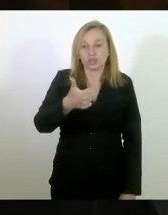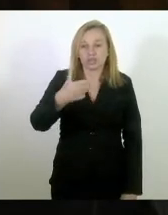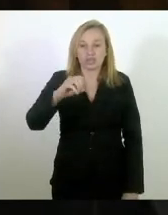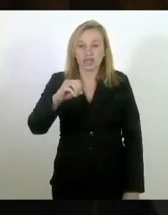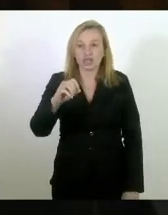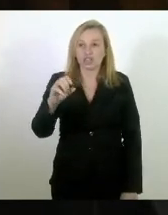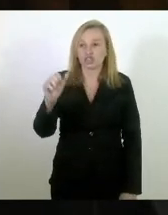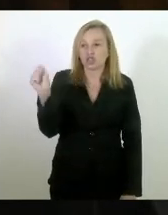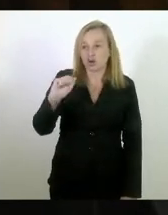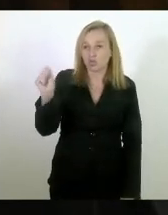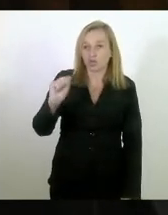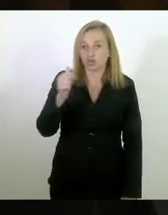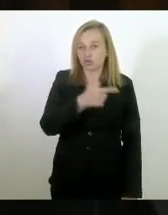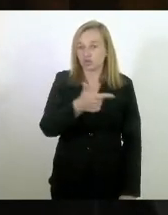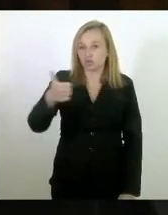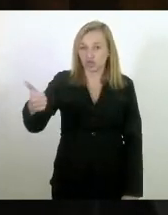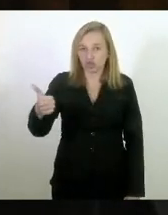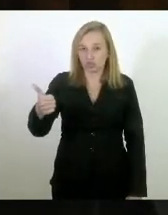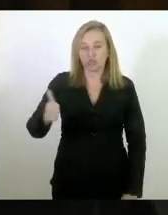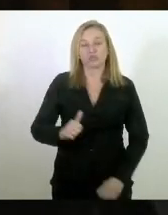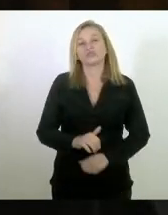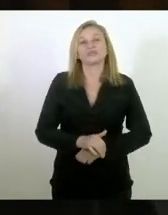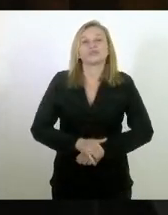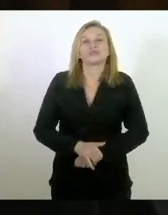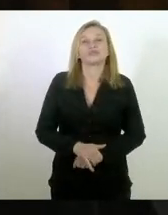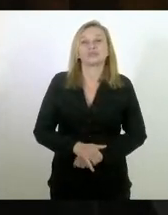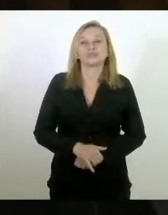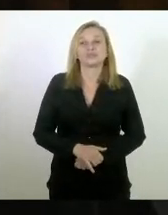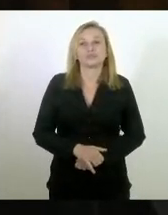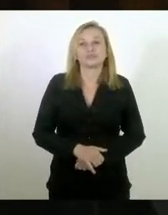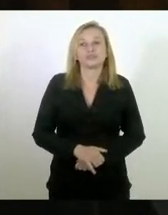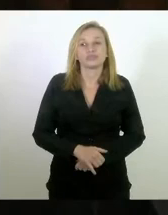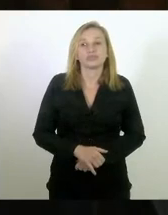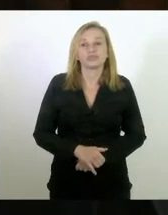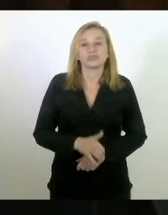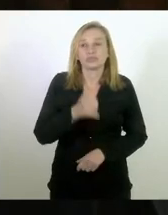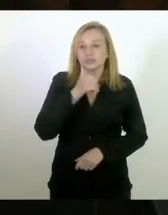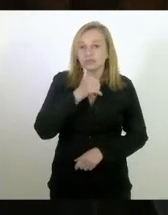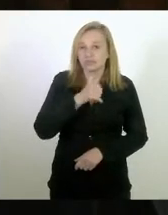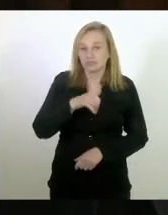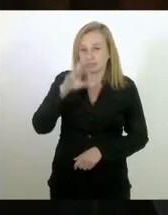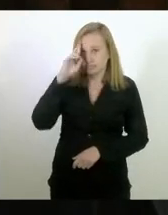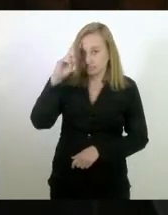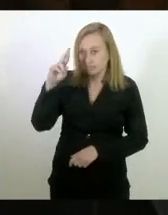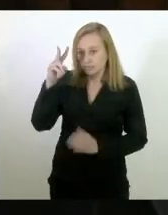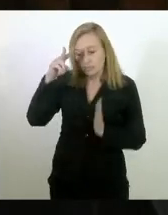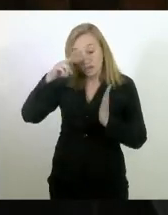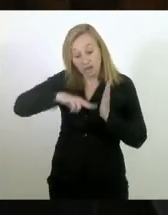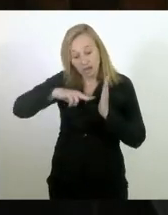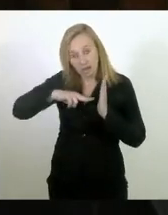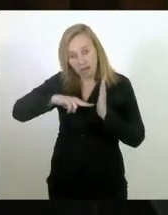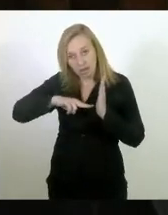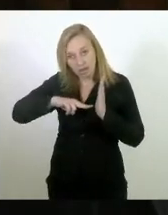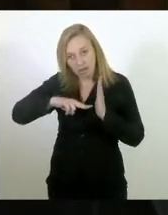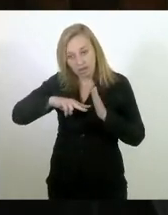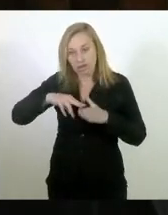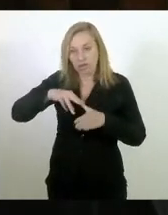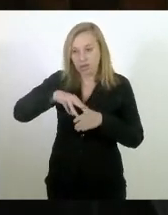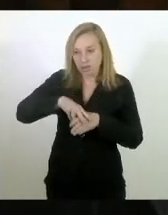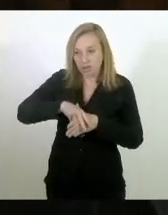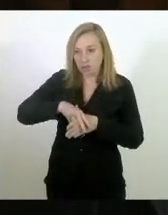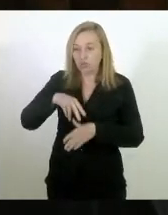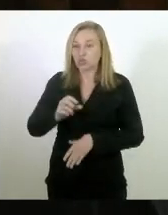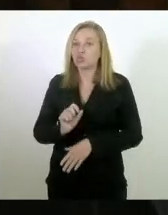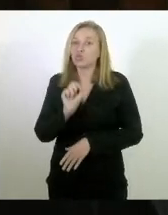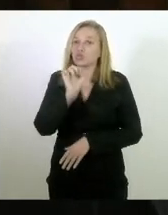de 2021 se a senhora ler no anexo único